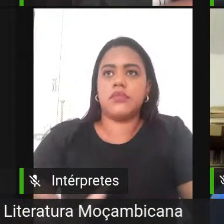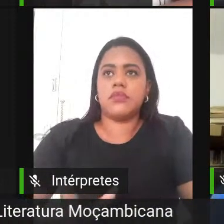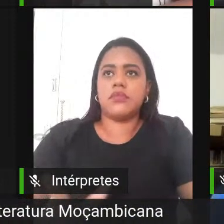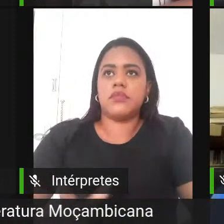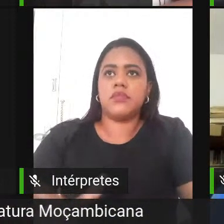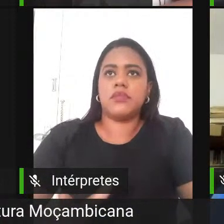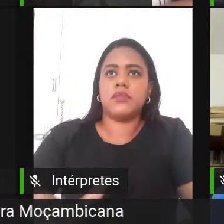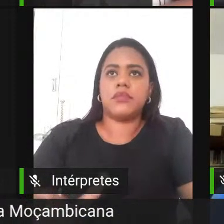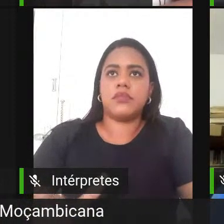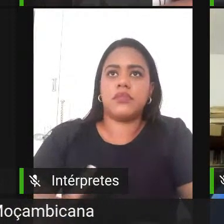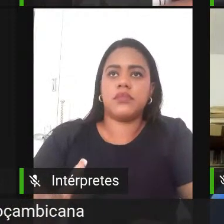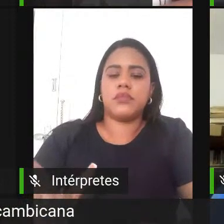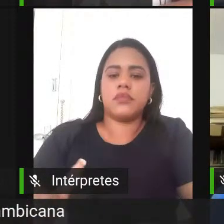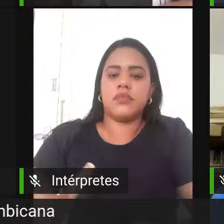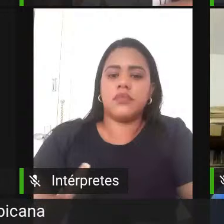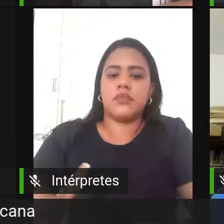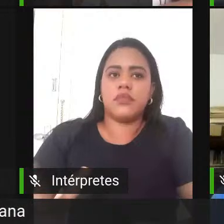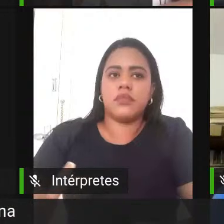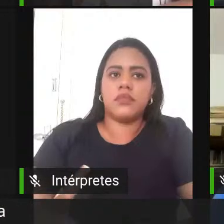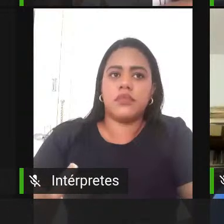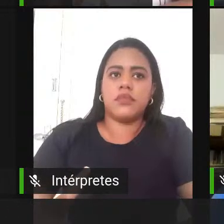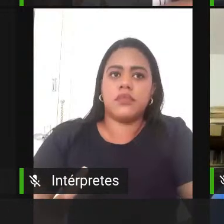Pessoal, consegue ligar os microfones?